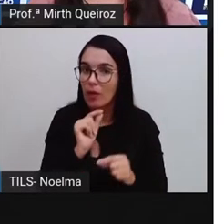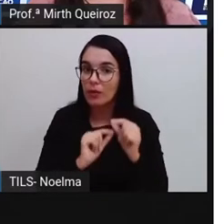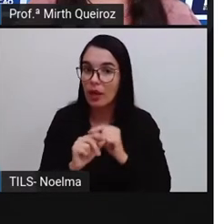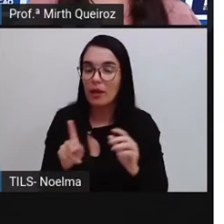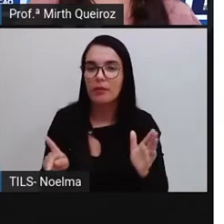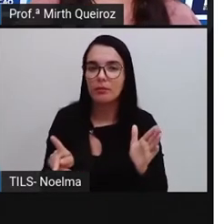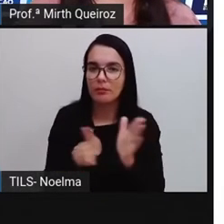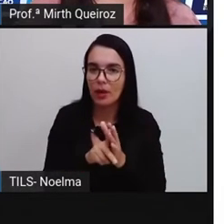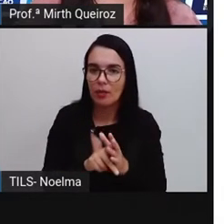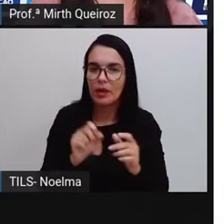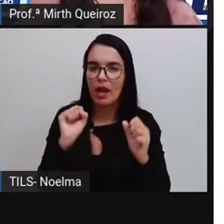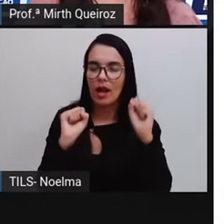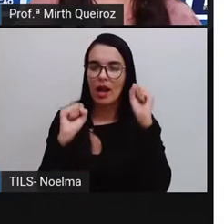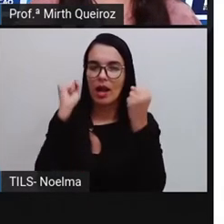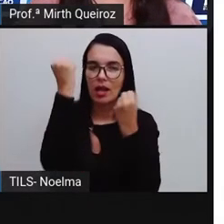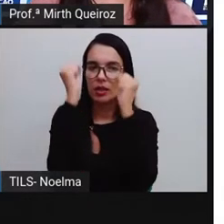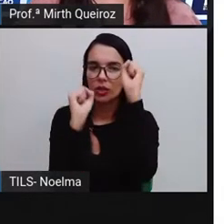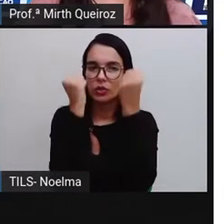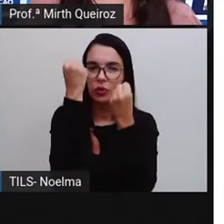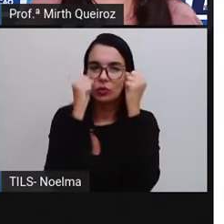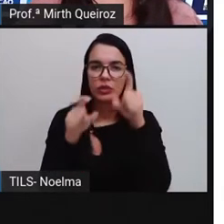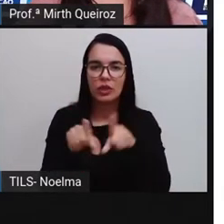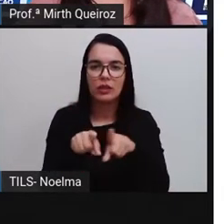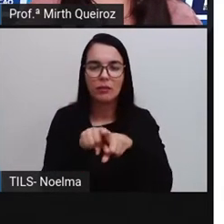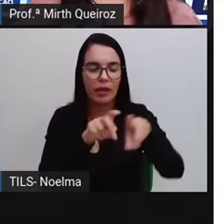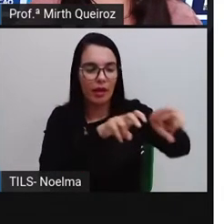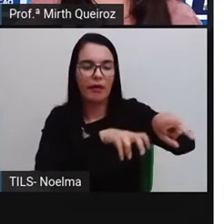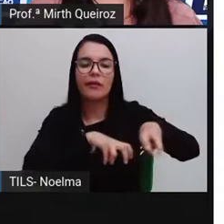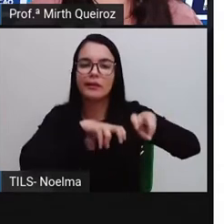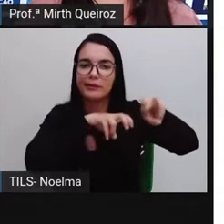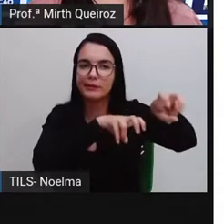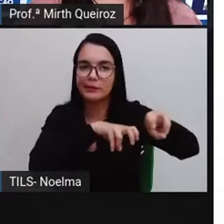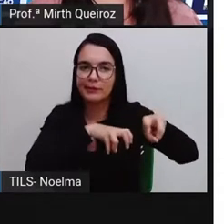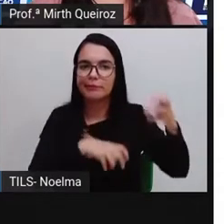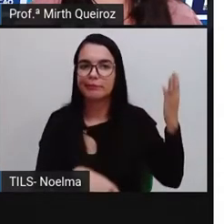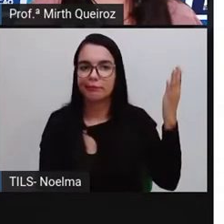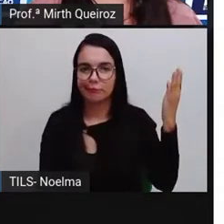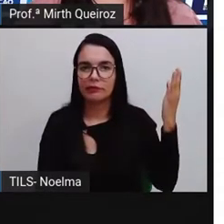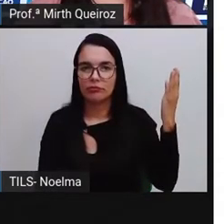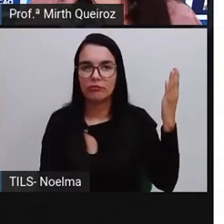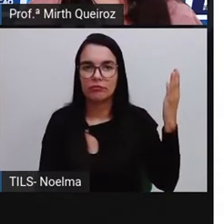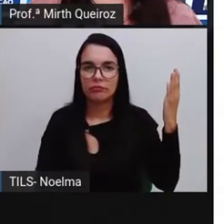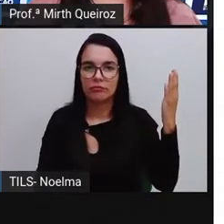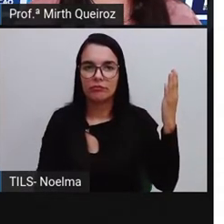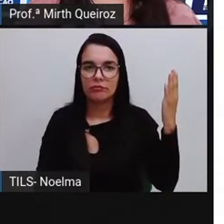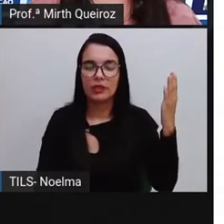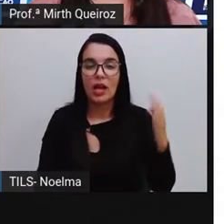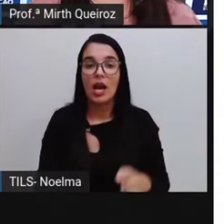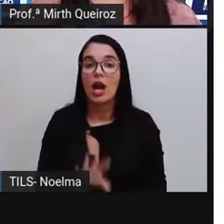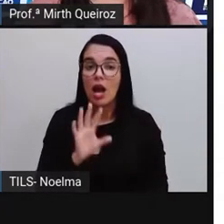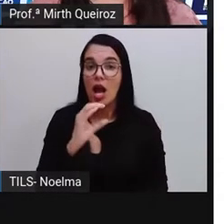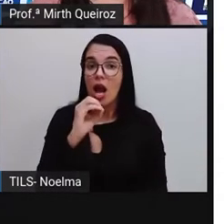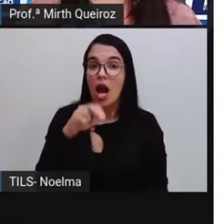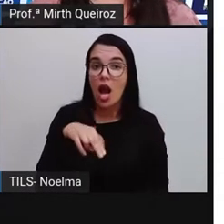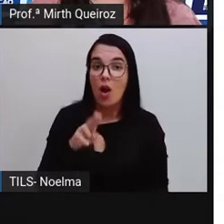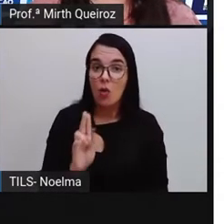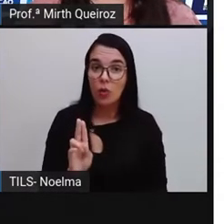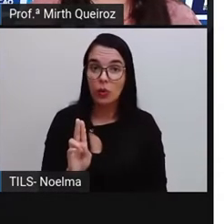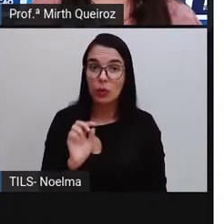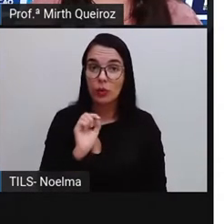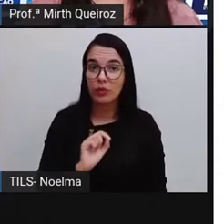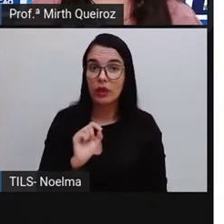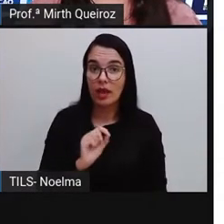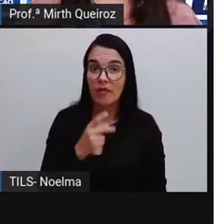agricultura EA indústria segundo a ONU é é atividade agropecuária a principal responsável pelo